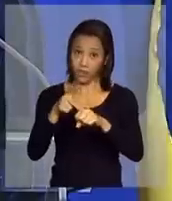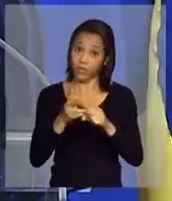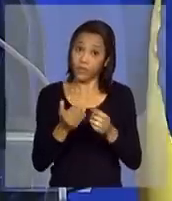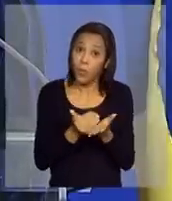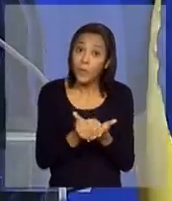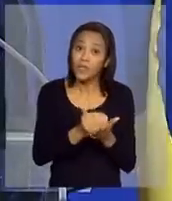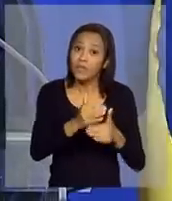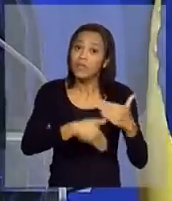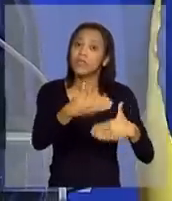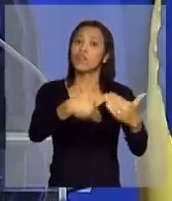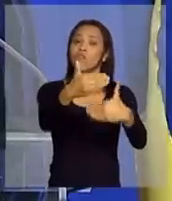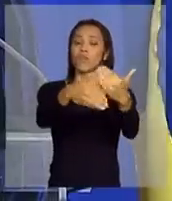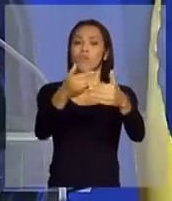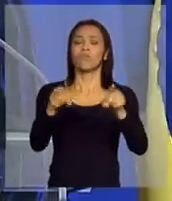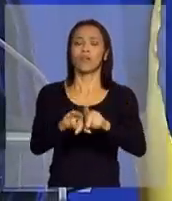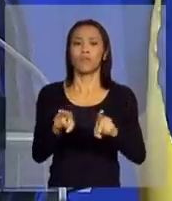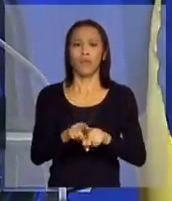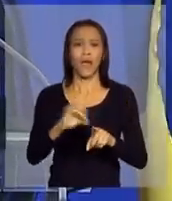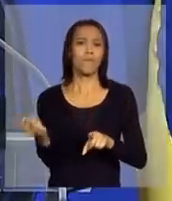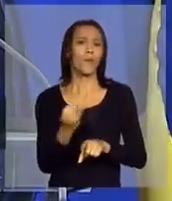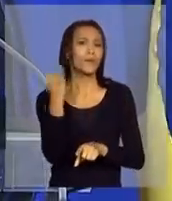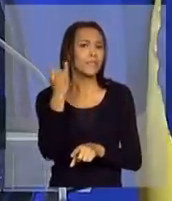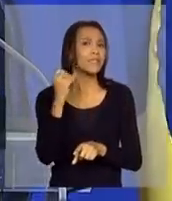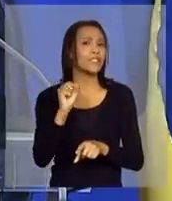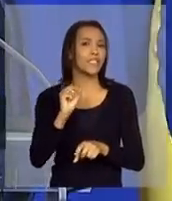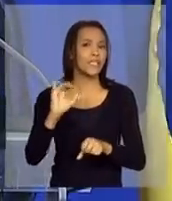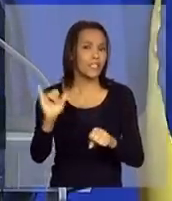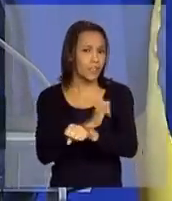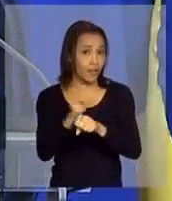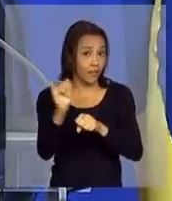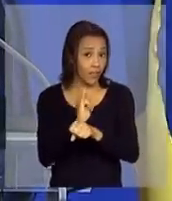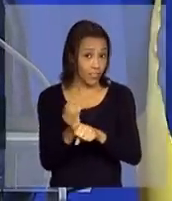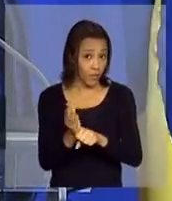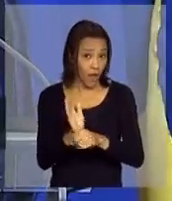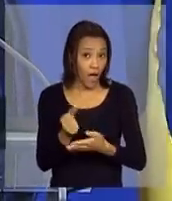e a importância das estratégias de desenvolvimento.